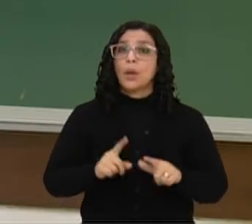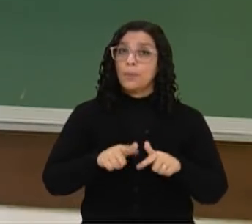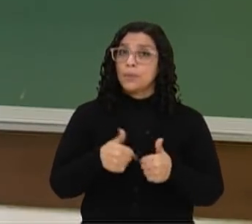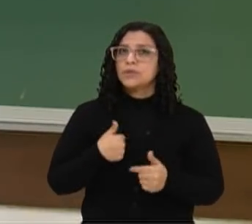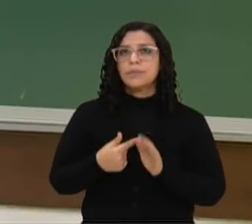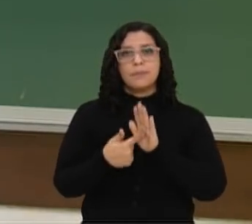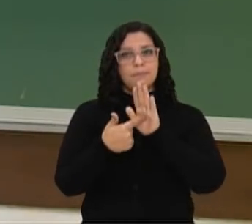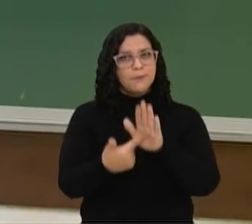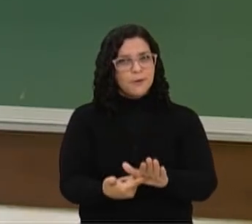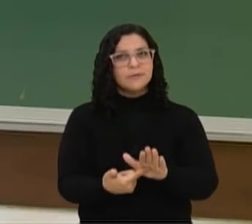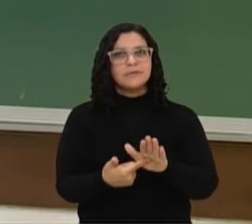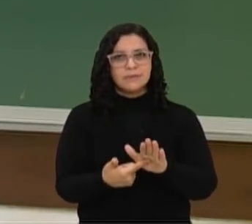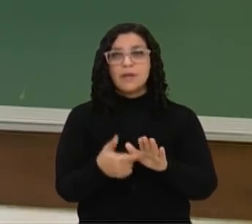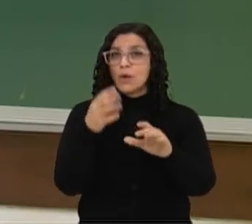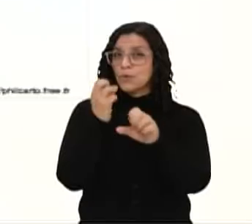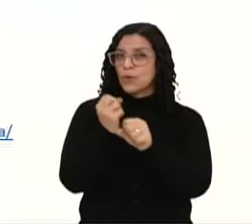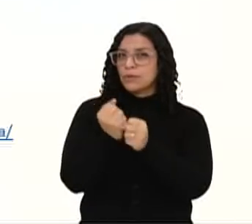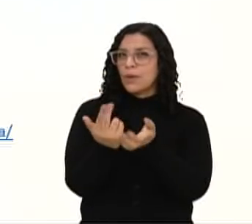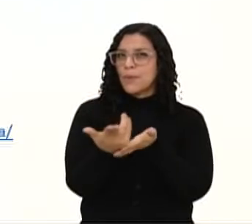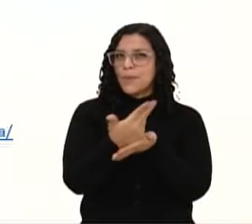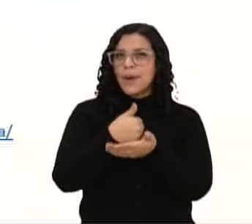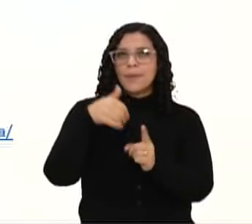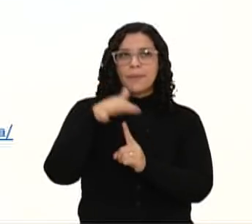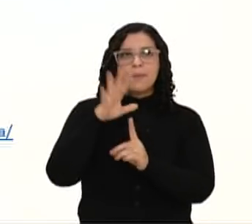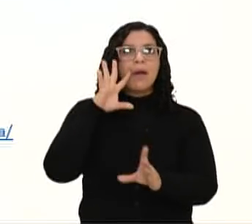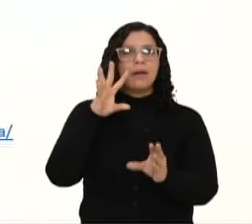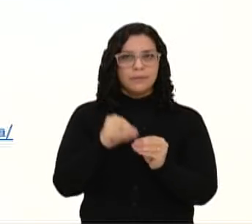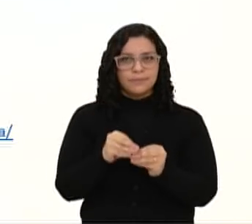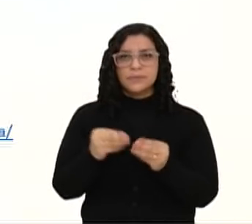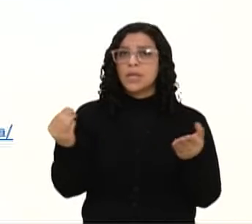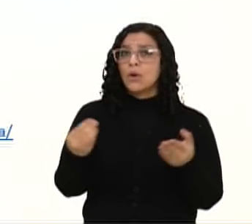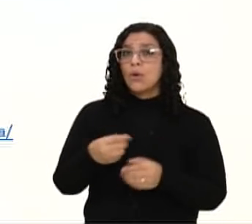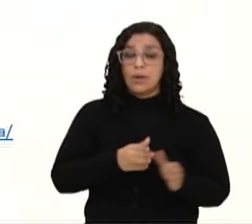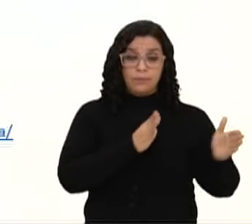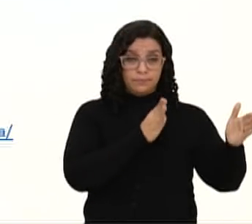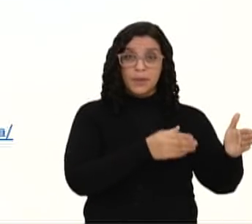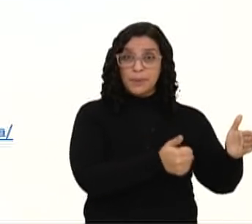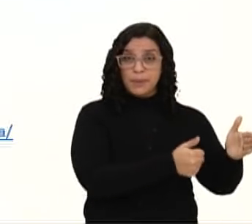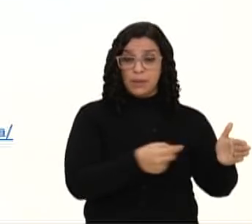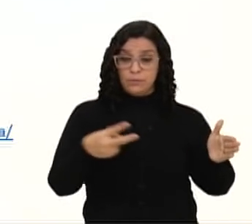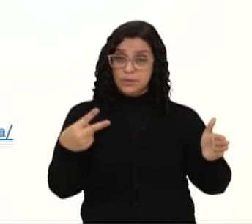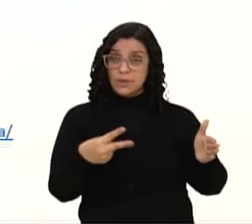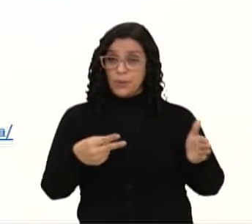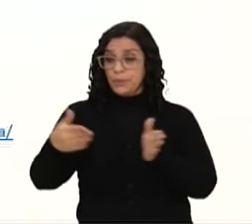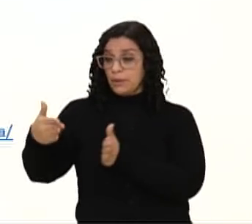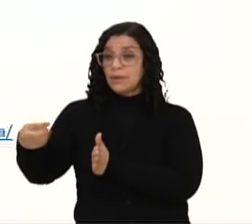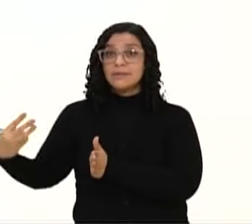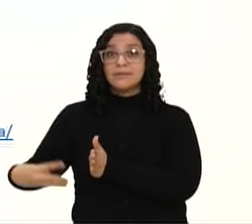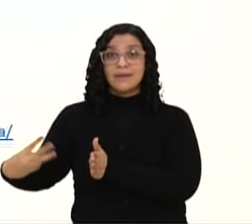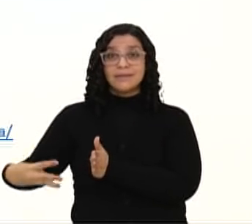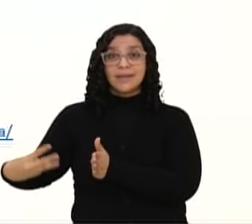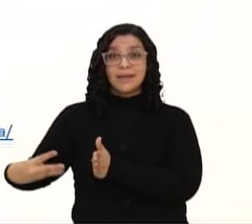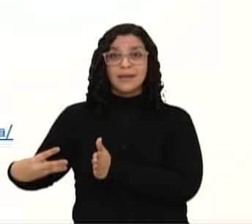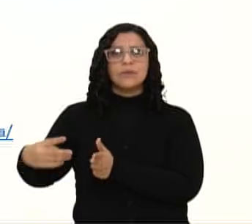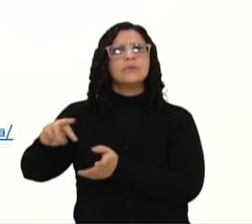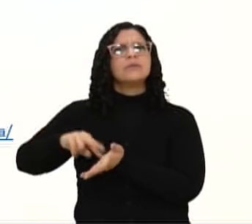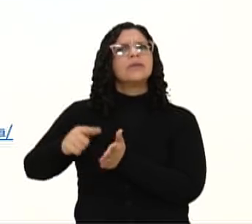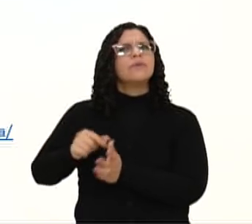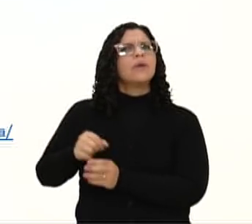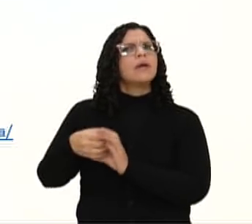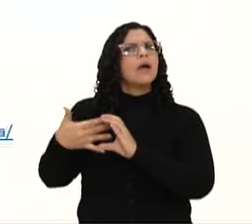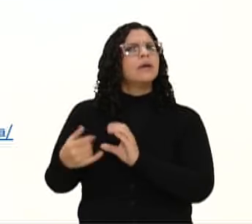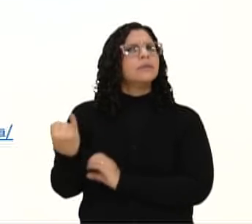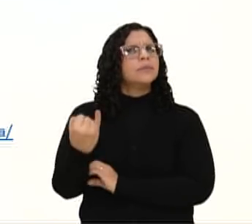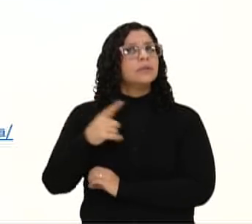para exemplificar ali o mapa para a gente entender isso. E no setor terciário, no Paraná, o que nós vamos ter de característica